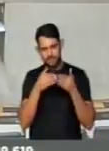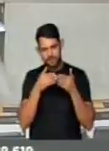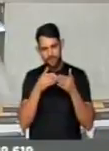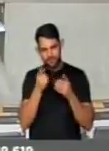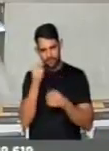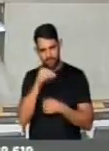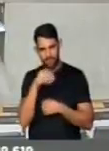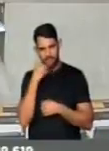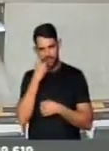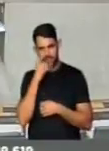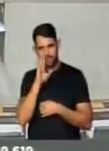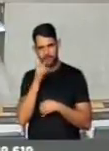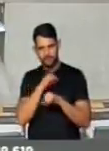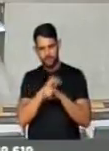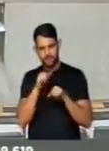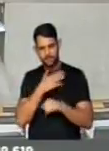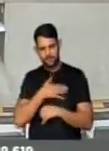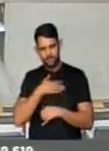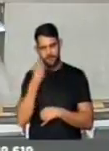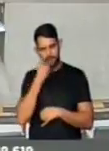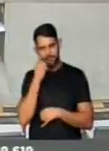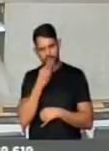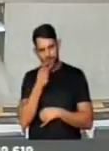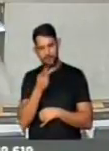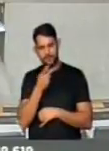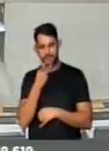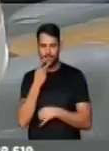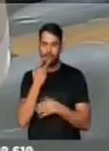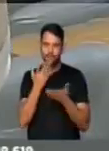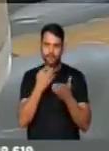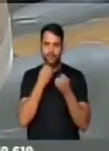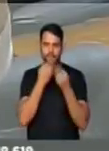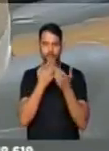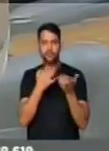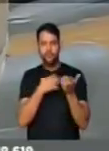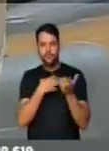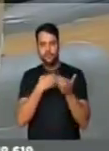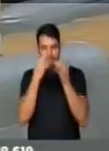fazer um uma minutinho, referência, já que foi citada pelo nobre deputado. Ótimo, deputado. Citada, eu